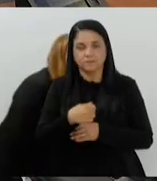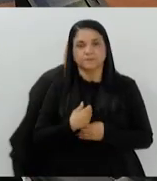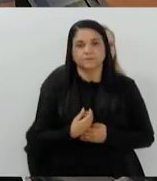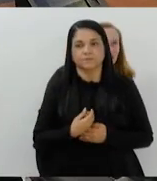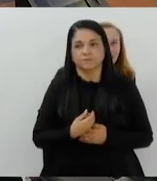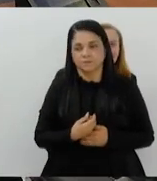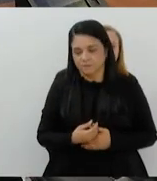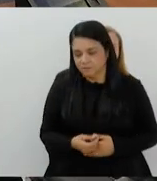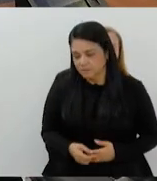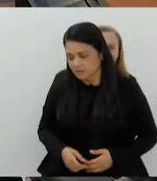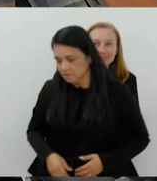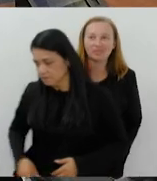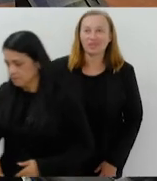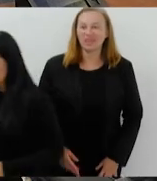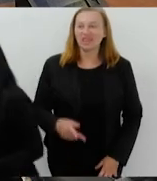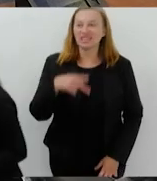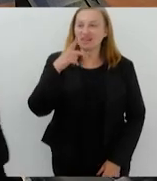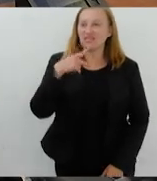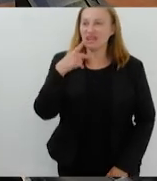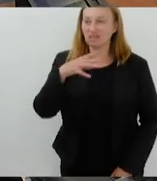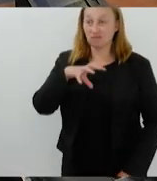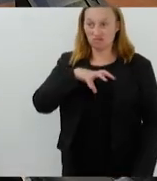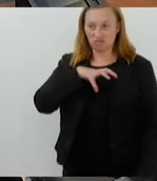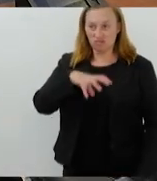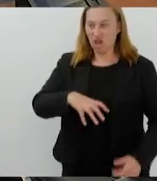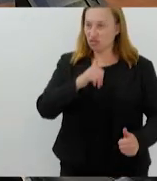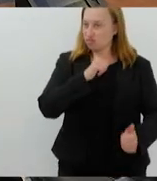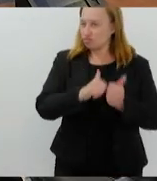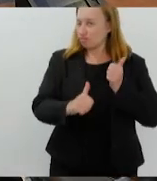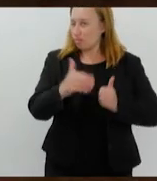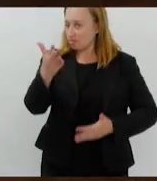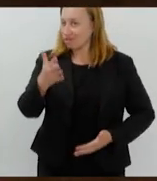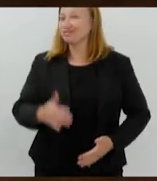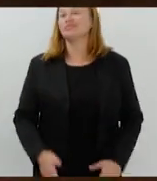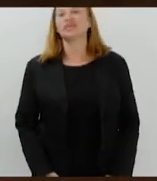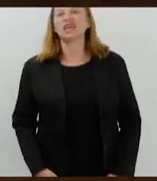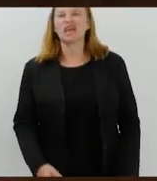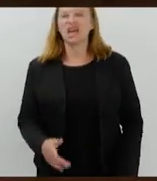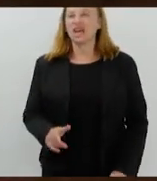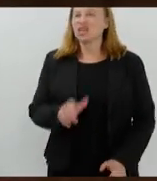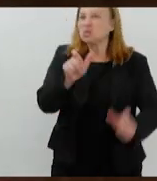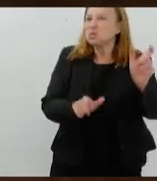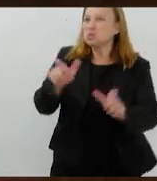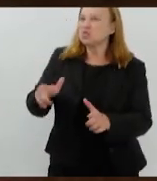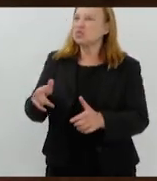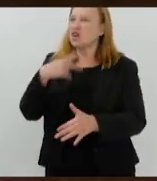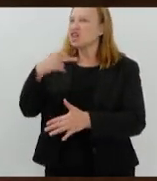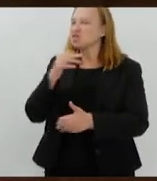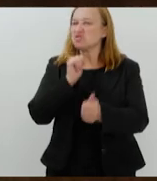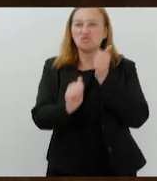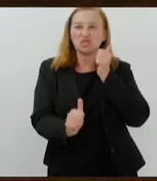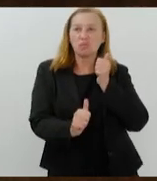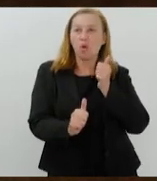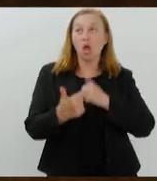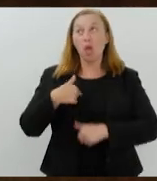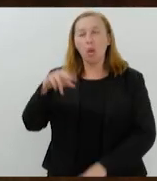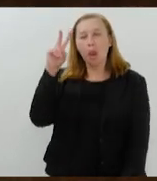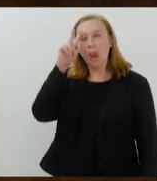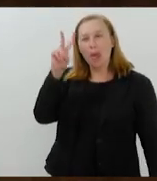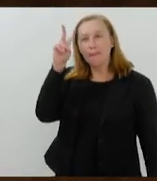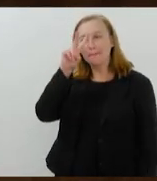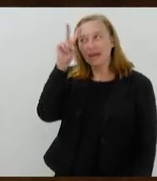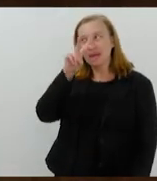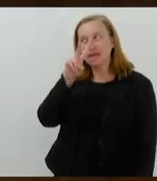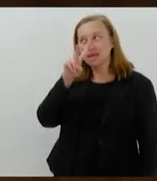A gente está falando tanto aqui de Vasco da Gama, né? As pessoas falando de futebol, que eu lembrei do